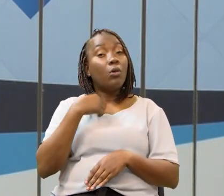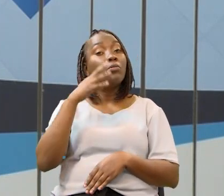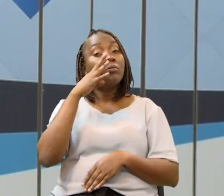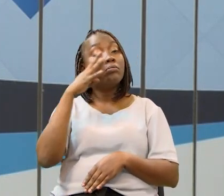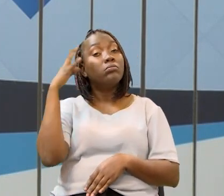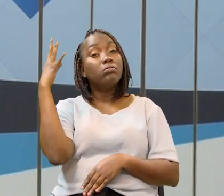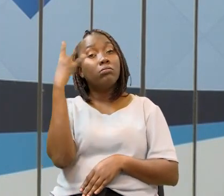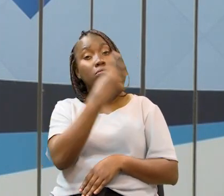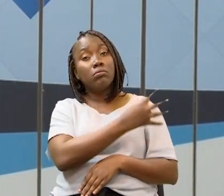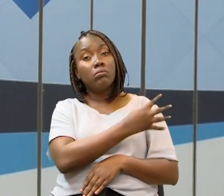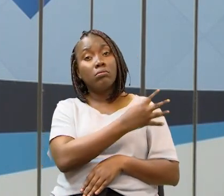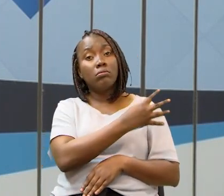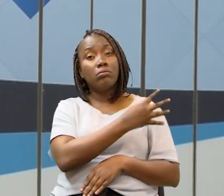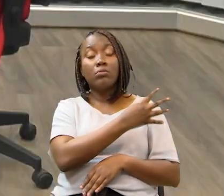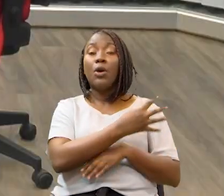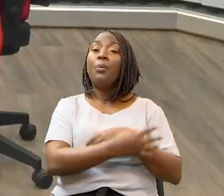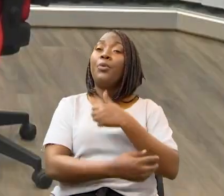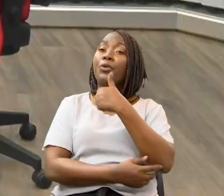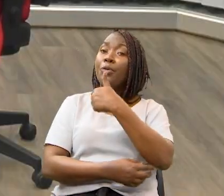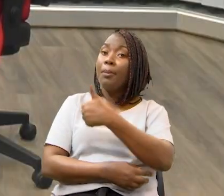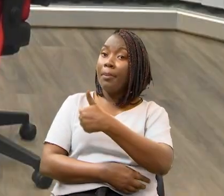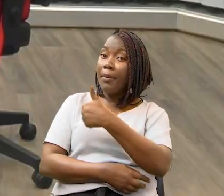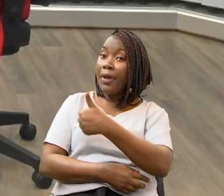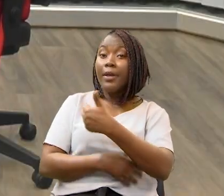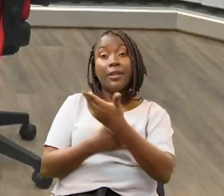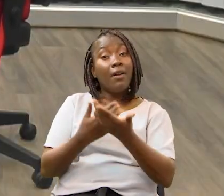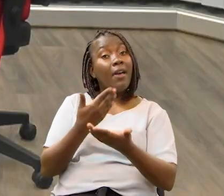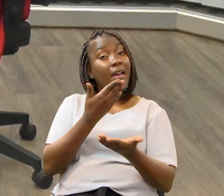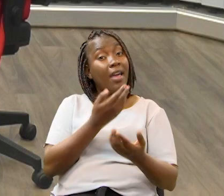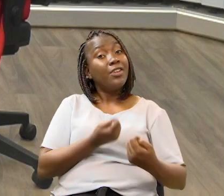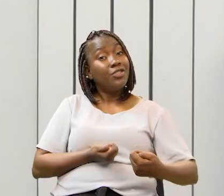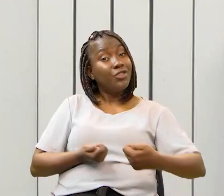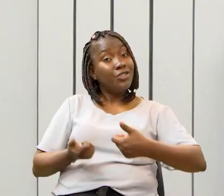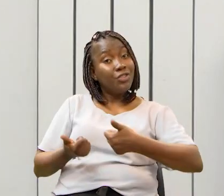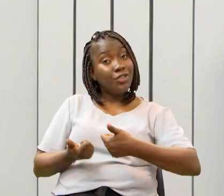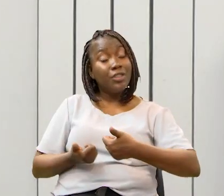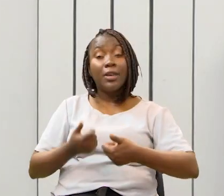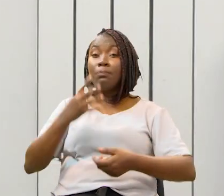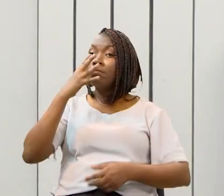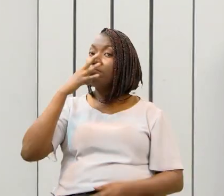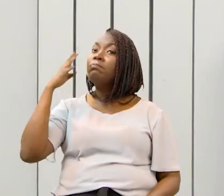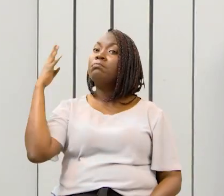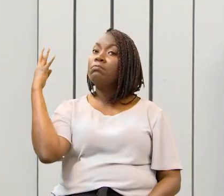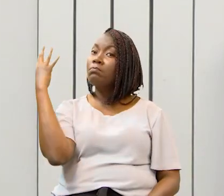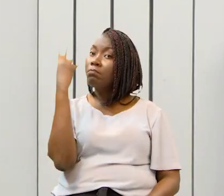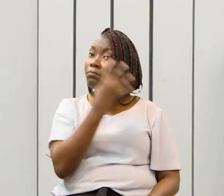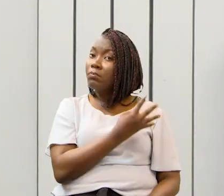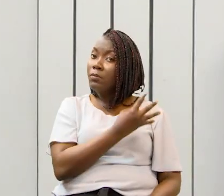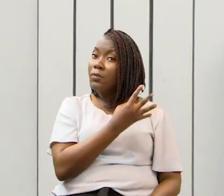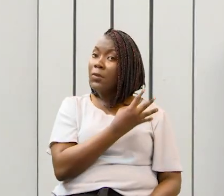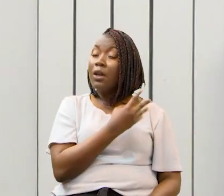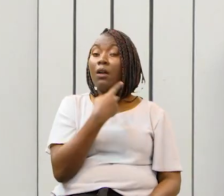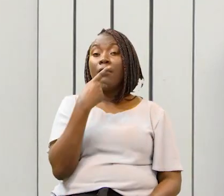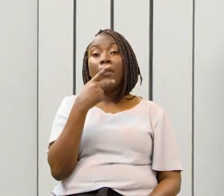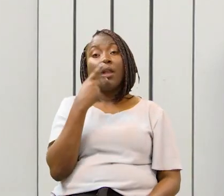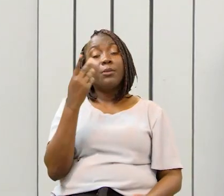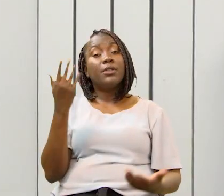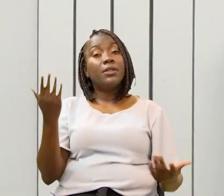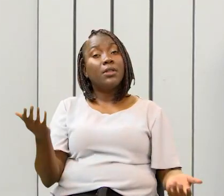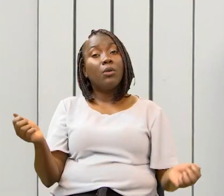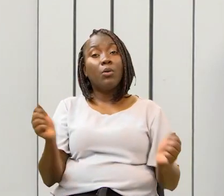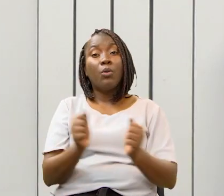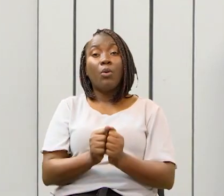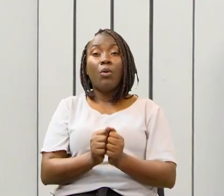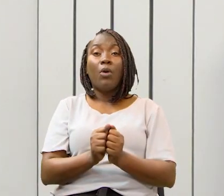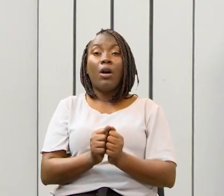eu devo sim fazer a denúncia. Muito bem, então essa é a dica, né? Denuncie. Falamos